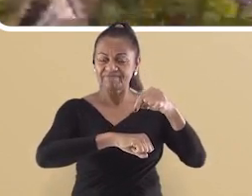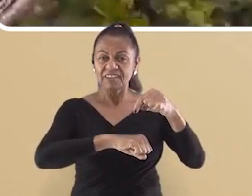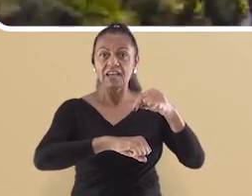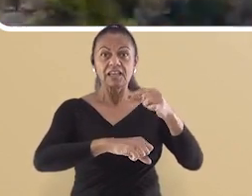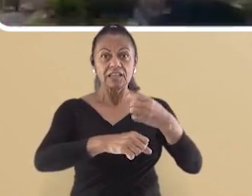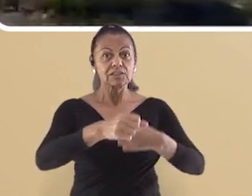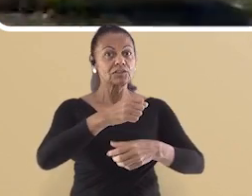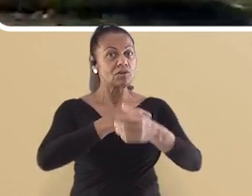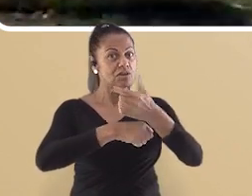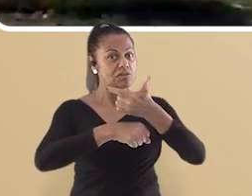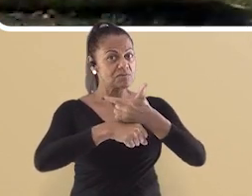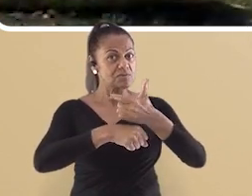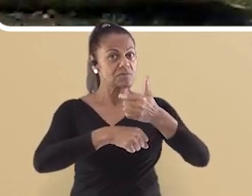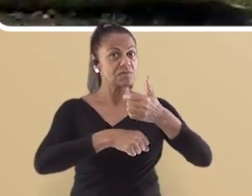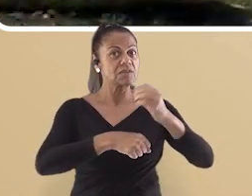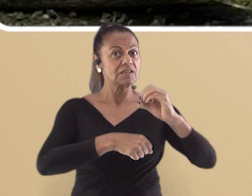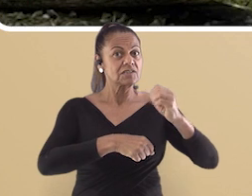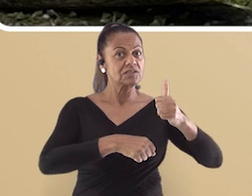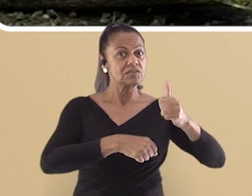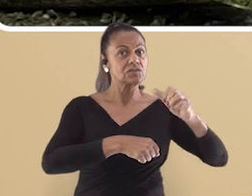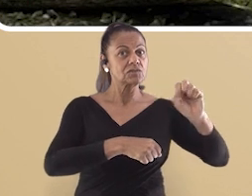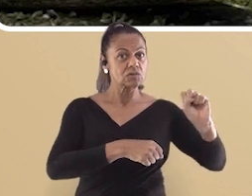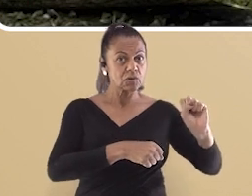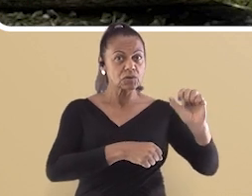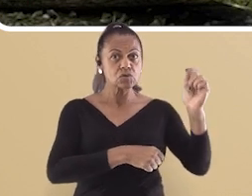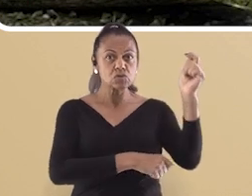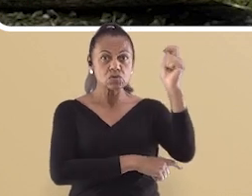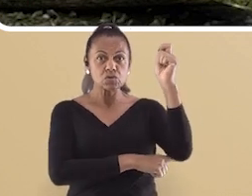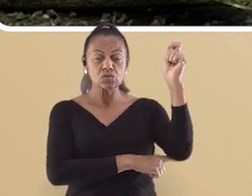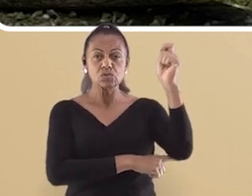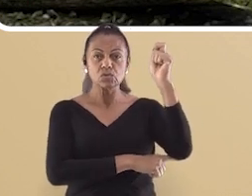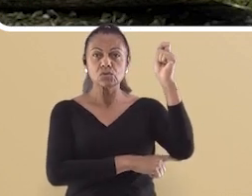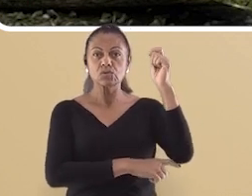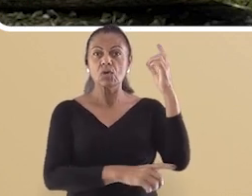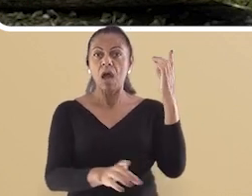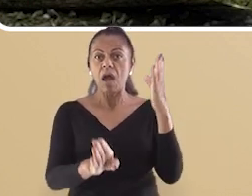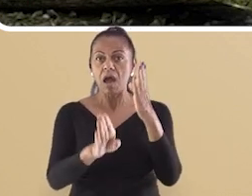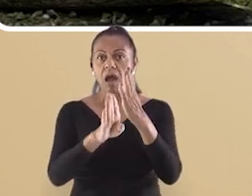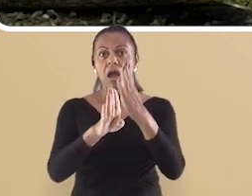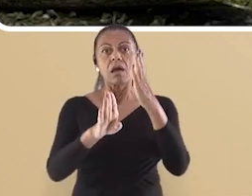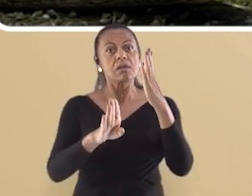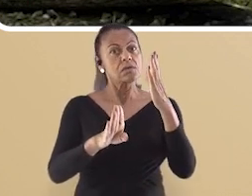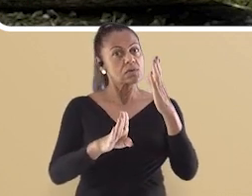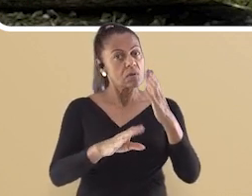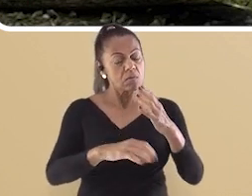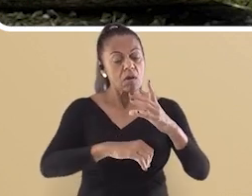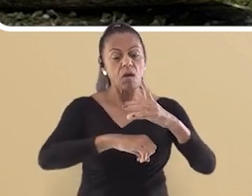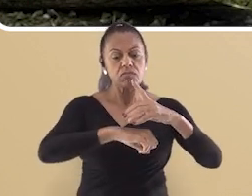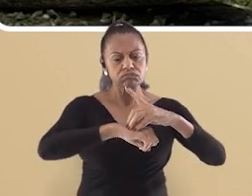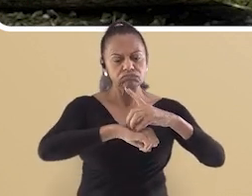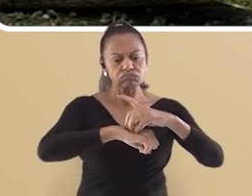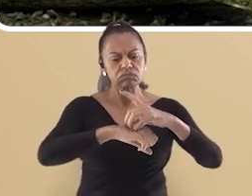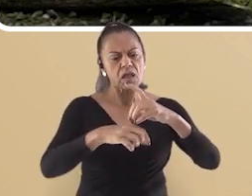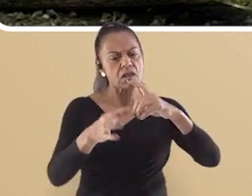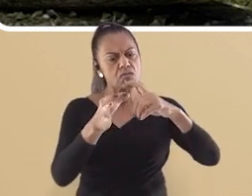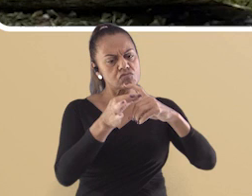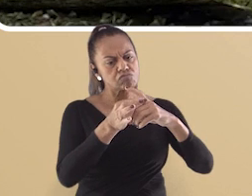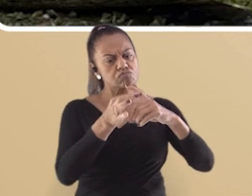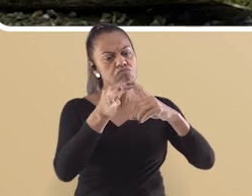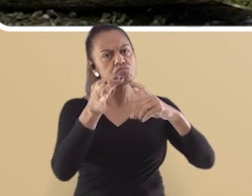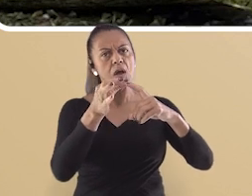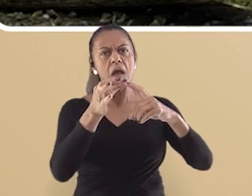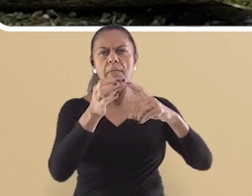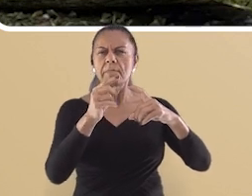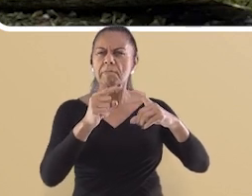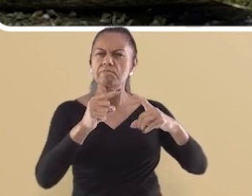dinossauro? Sim, inclusive em 2018, na cidade de Agudo, no Rio Grande do Sul, foi descoberto o maior e mais antigo dinossauro